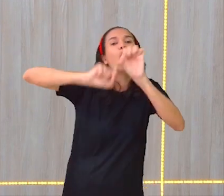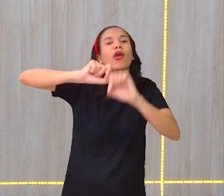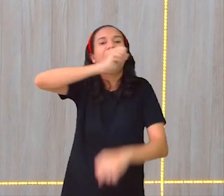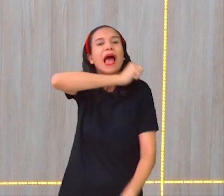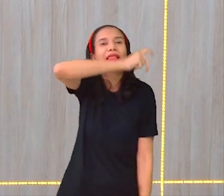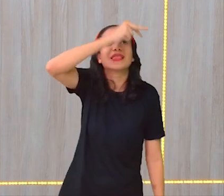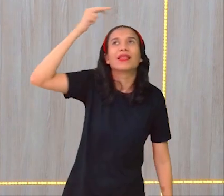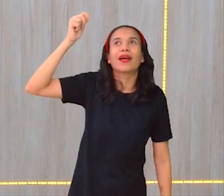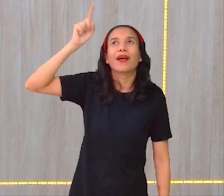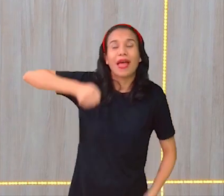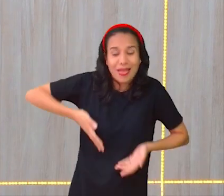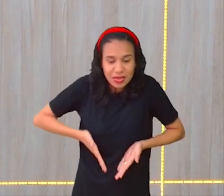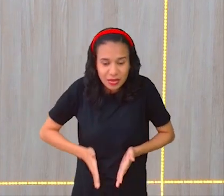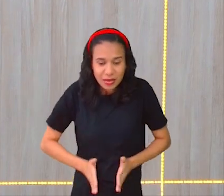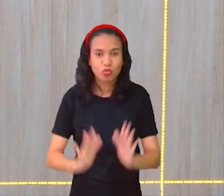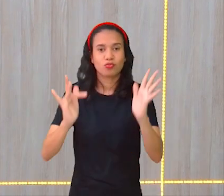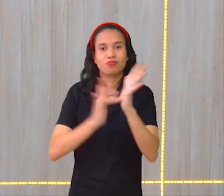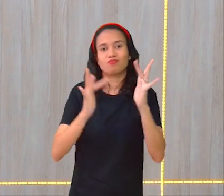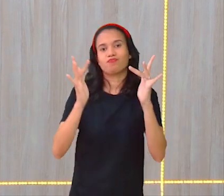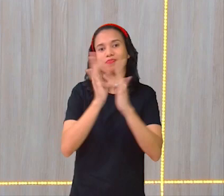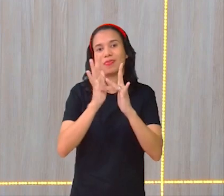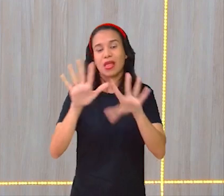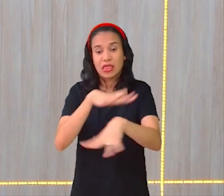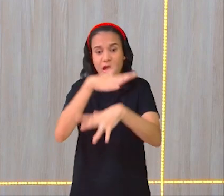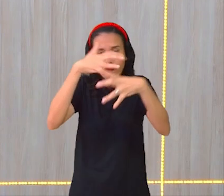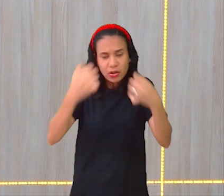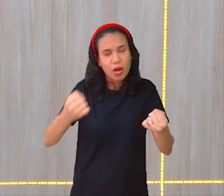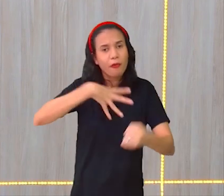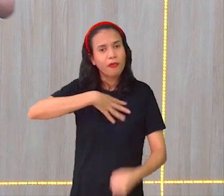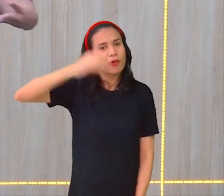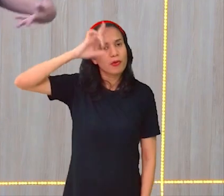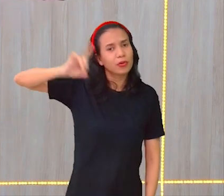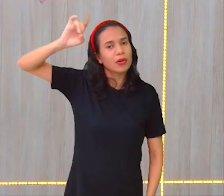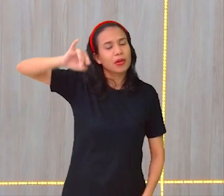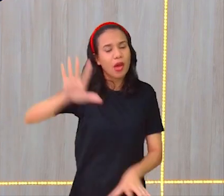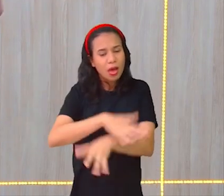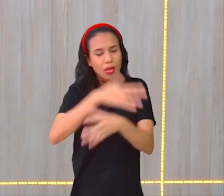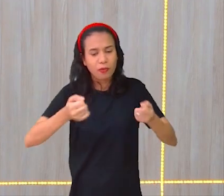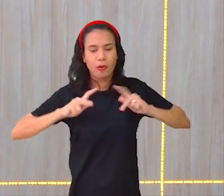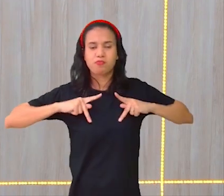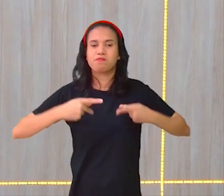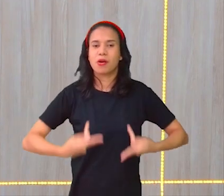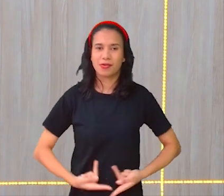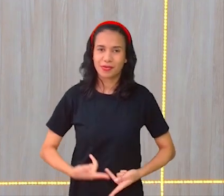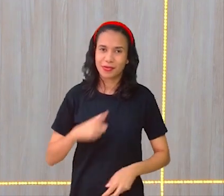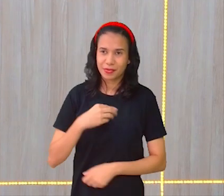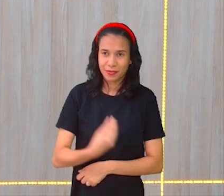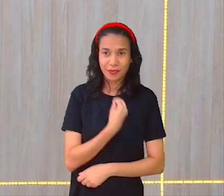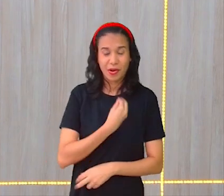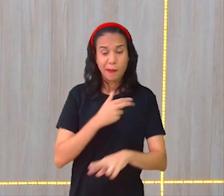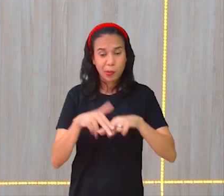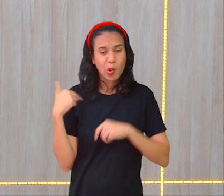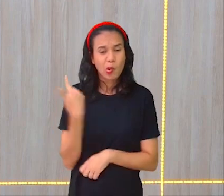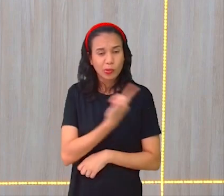Natal? É o nascimento do Salvador, o Filho de Deus que veio para salvar a humanidade. Então, quando a gente fica